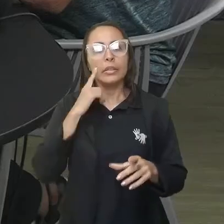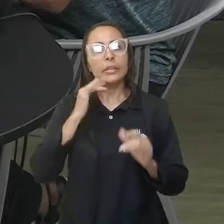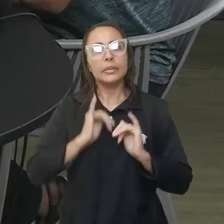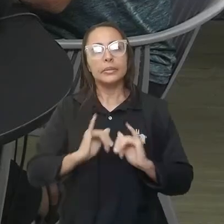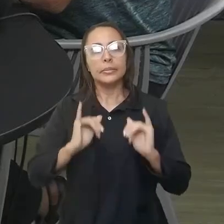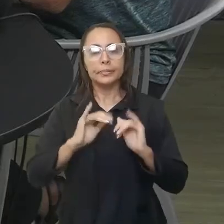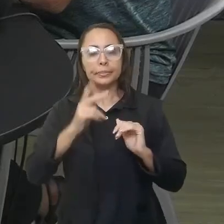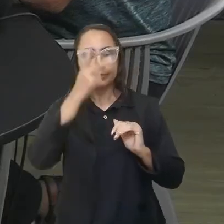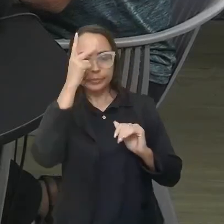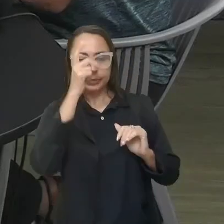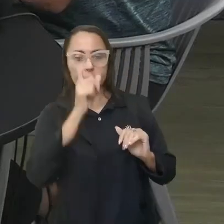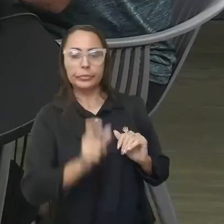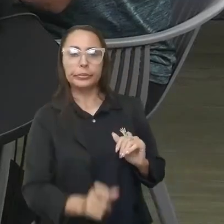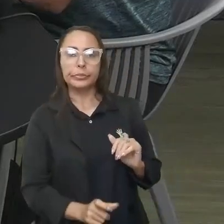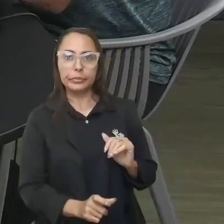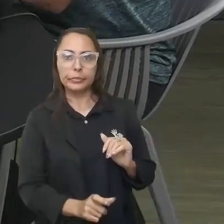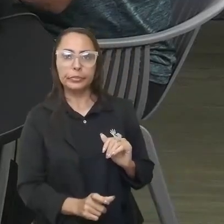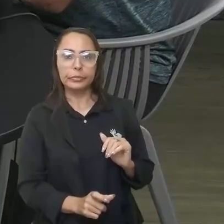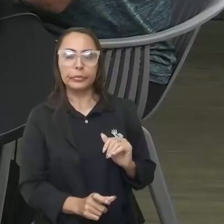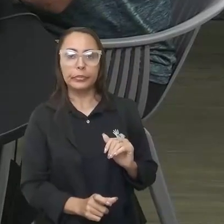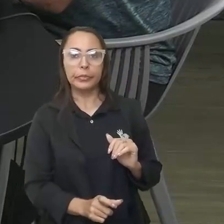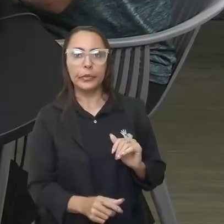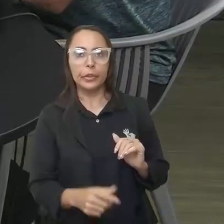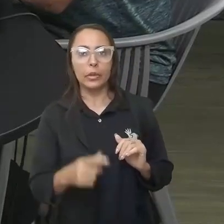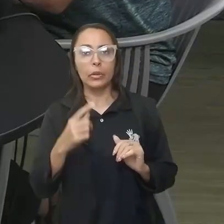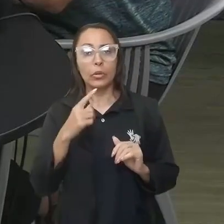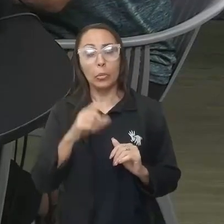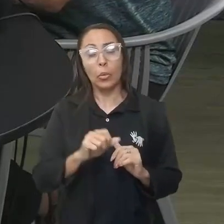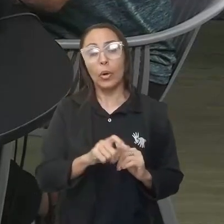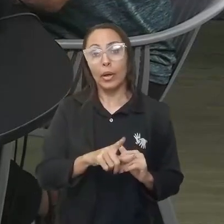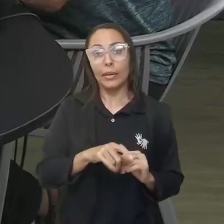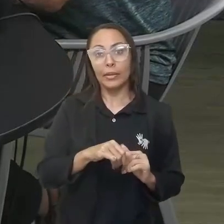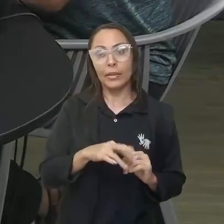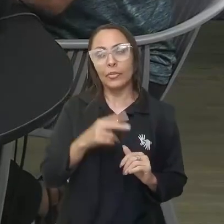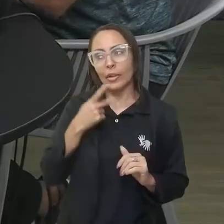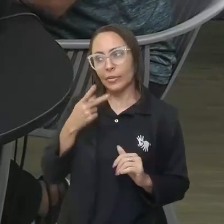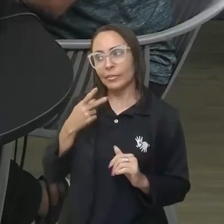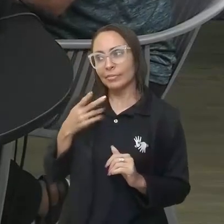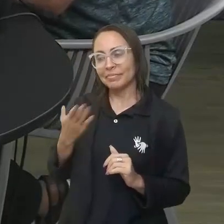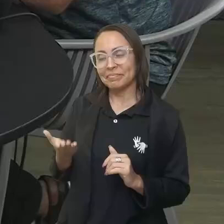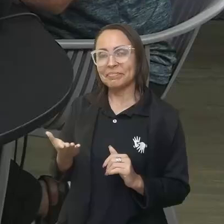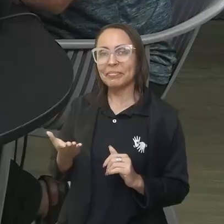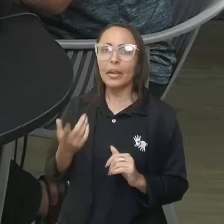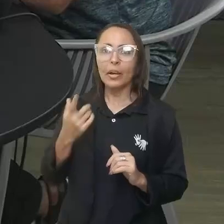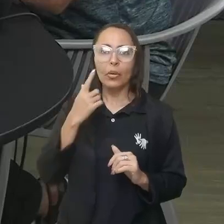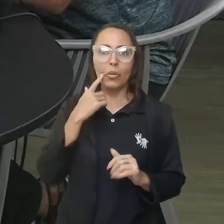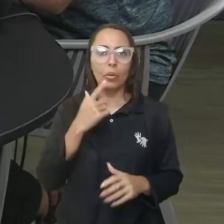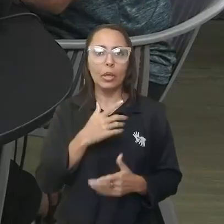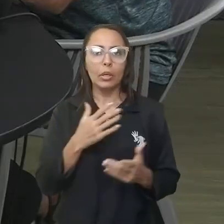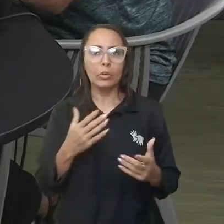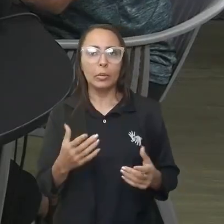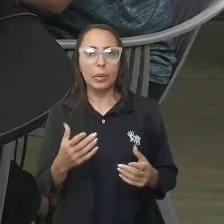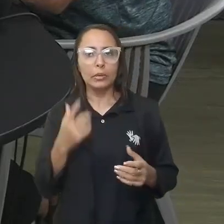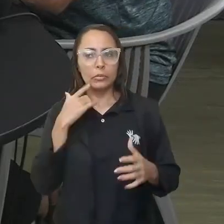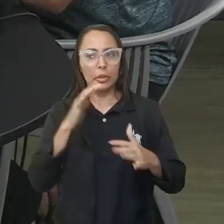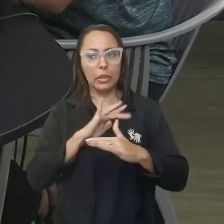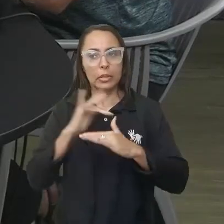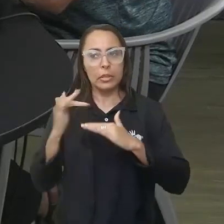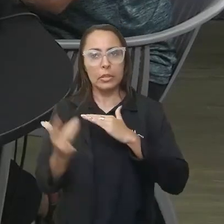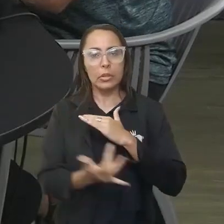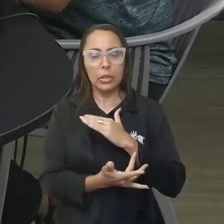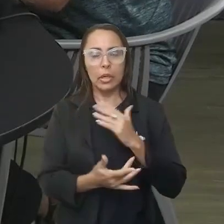as pessoas que, como a Aline falou, né, que quando sai alguma coisa nas redes sociais sobre